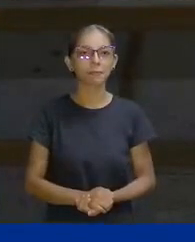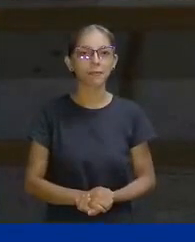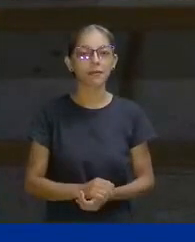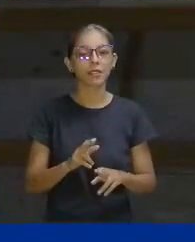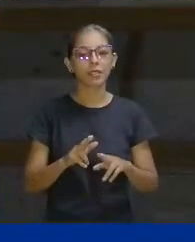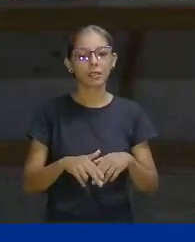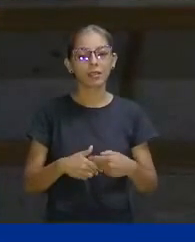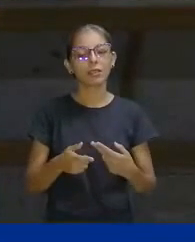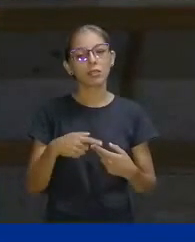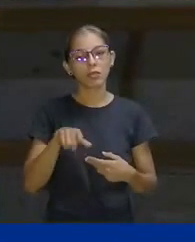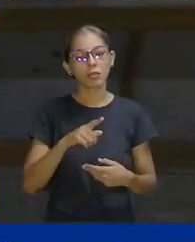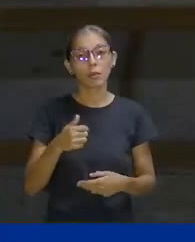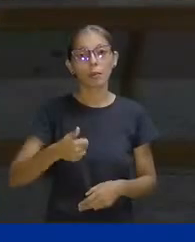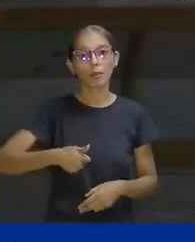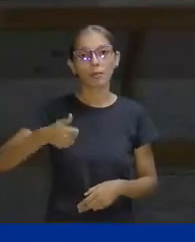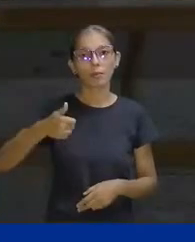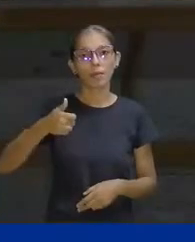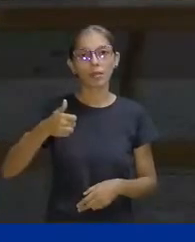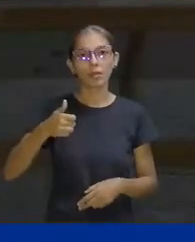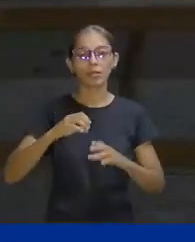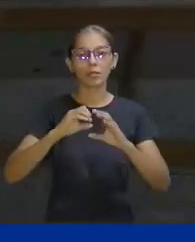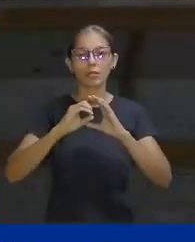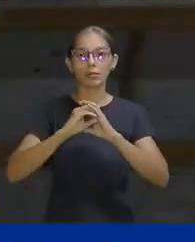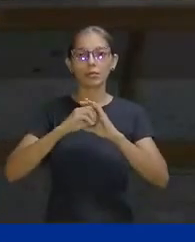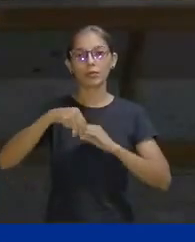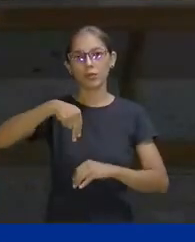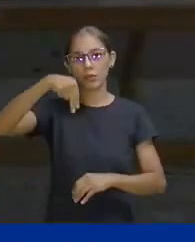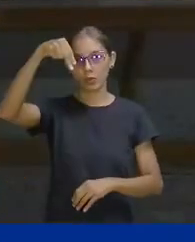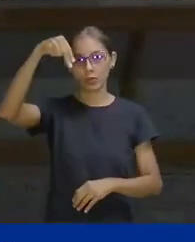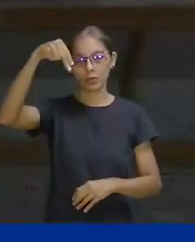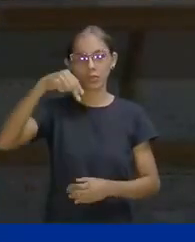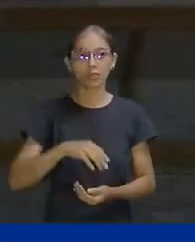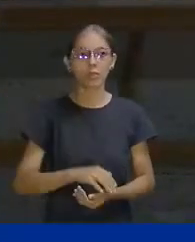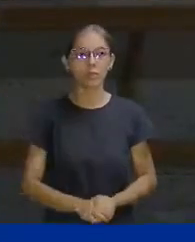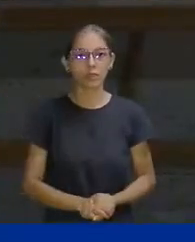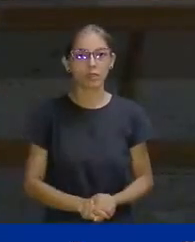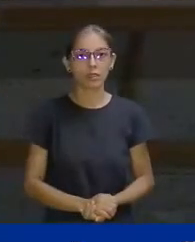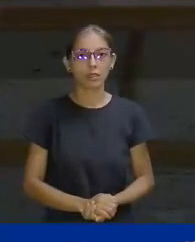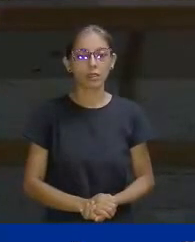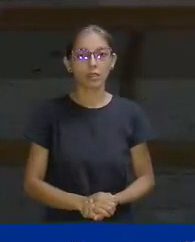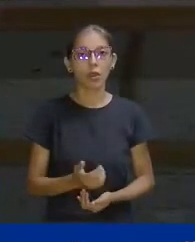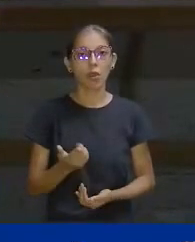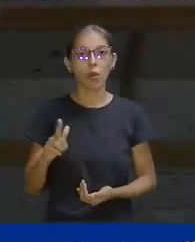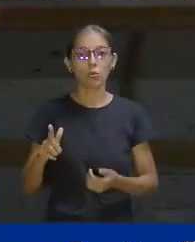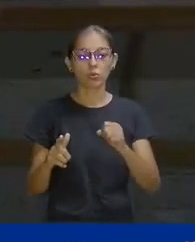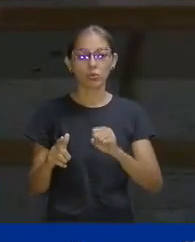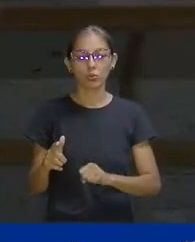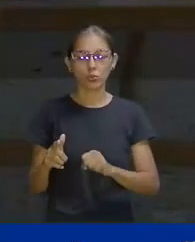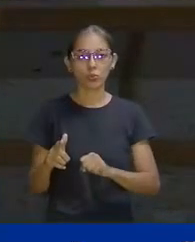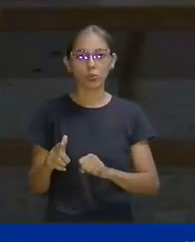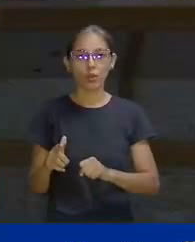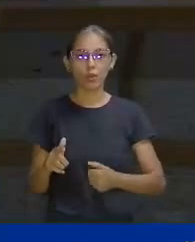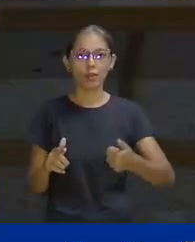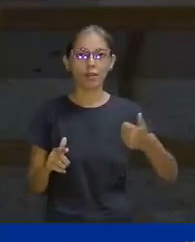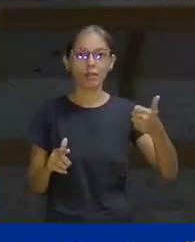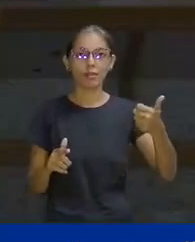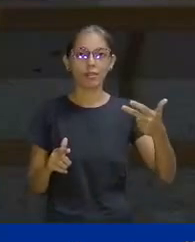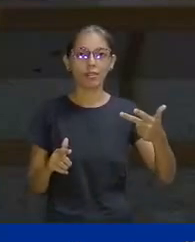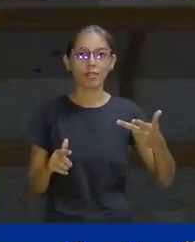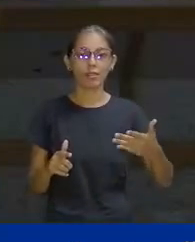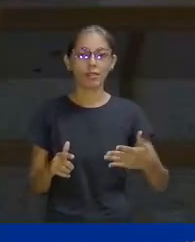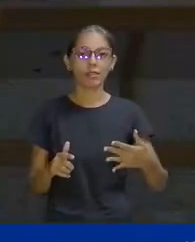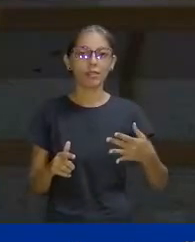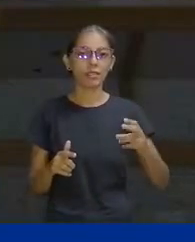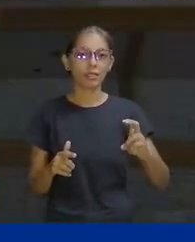o primeiro tribunal do Norte, porque os demais que estão à nossa frente são todos do Sul e um do Sudeste, que é São Paulo, e